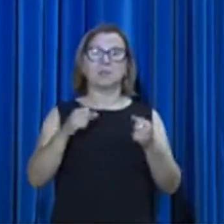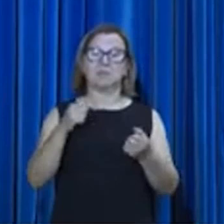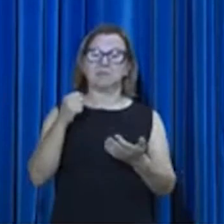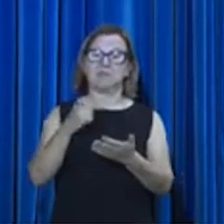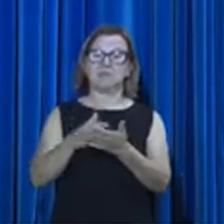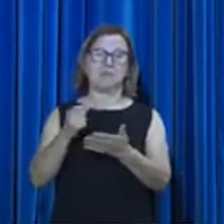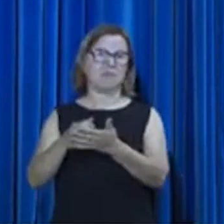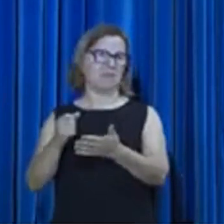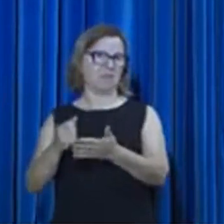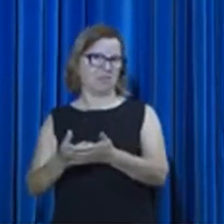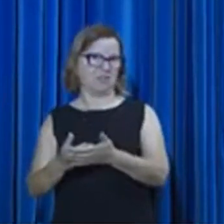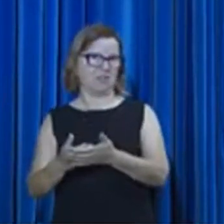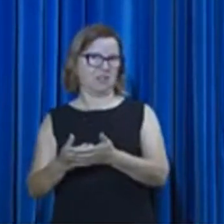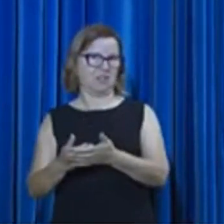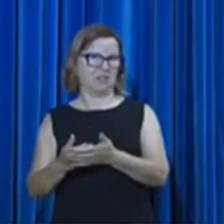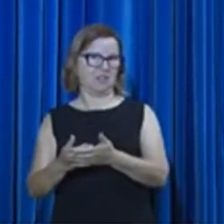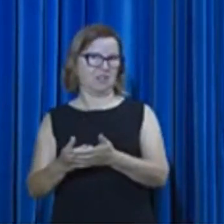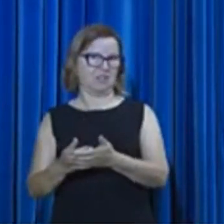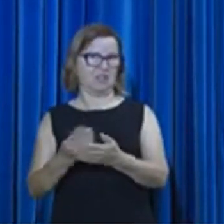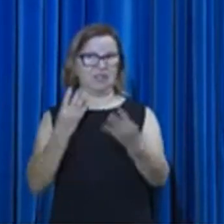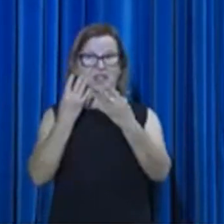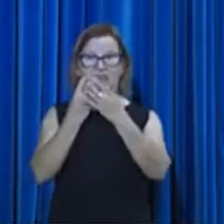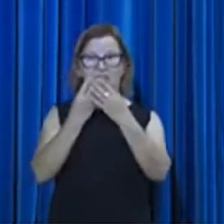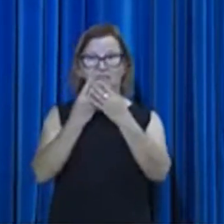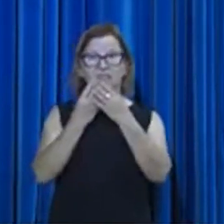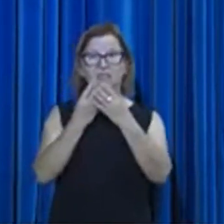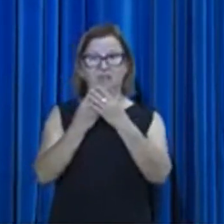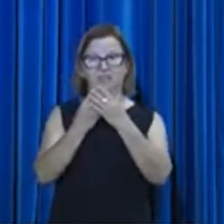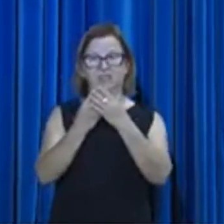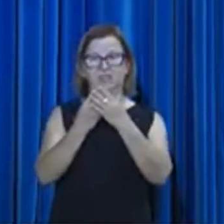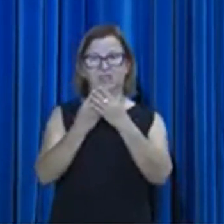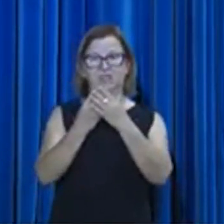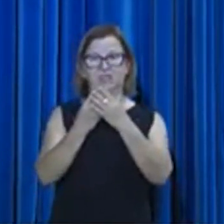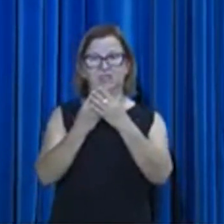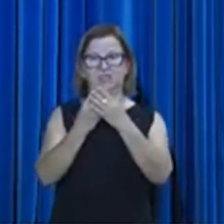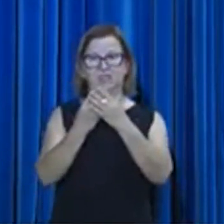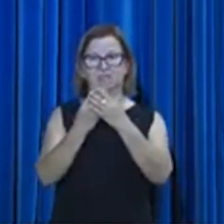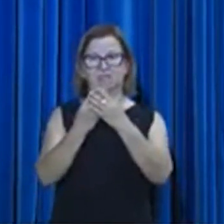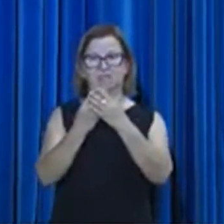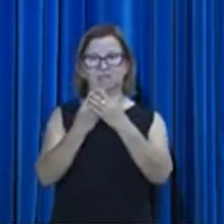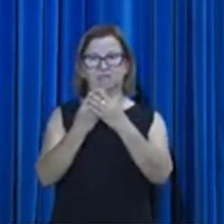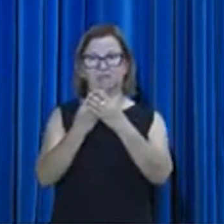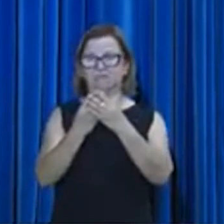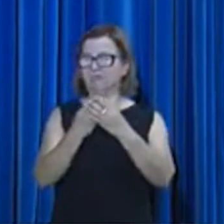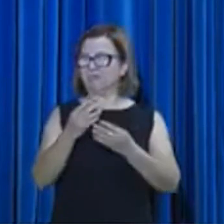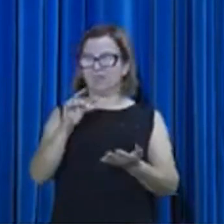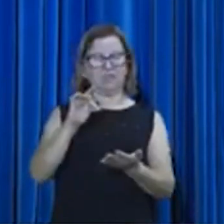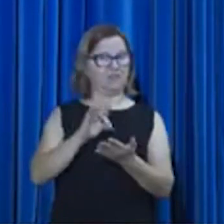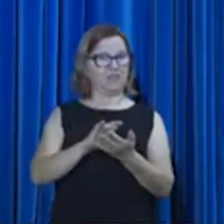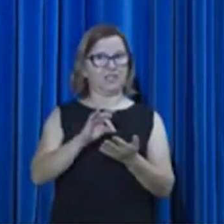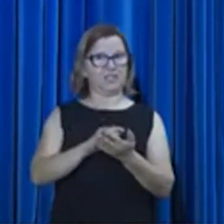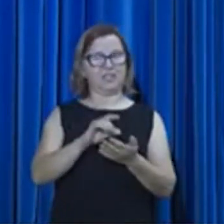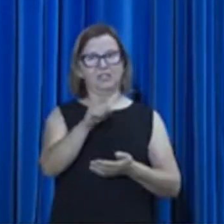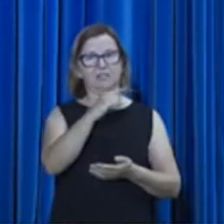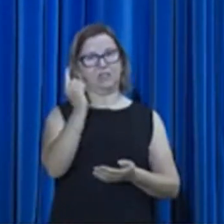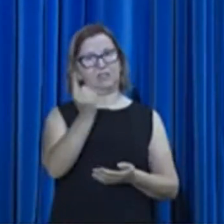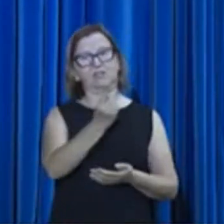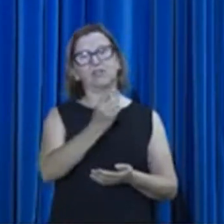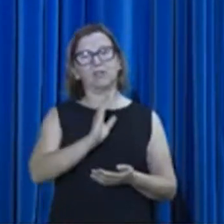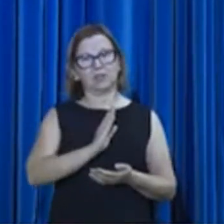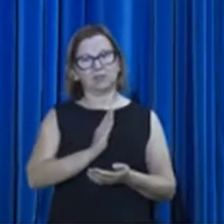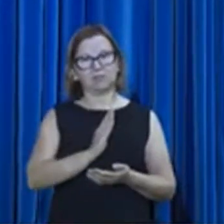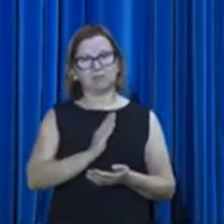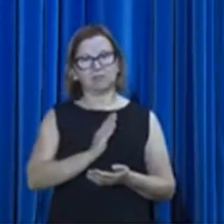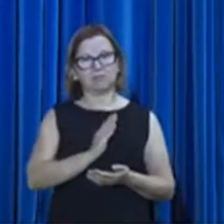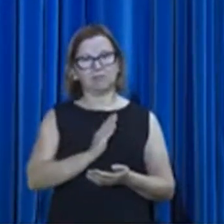que a confissão dos nossos lábios não tem sido fruto de fato do nosso coração? Isso